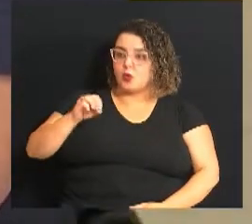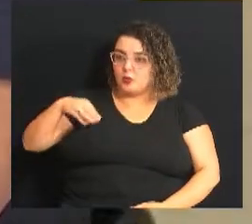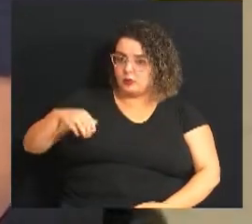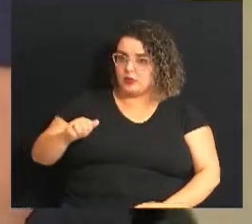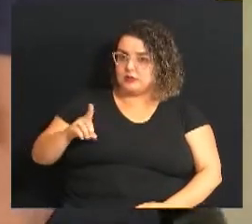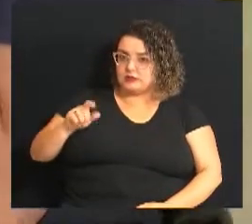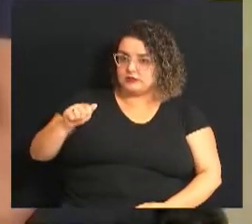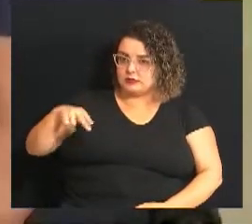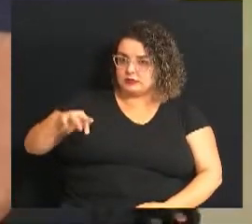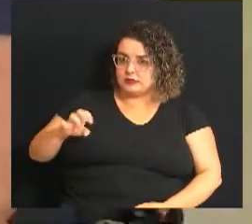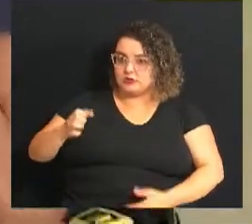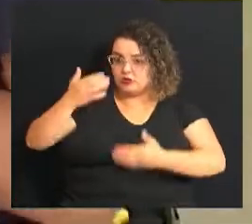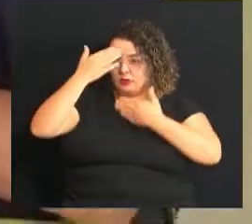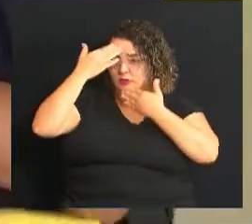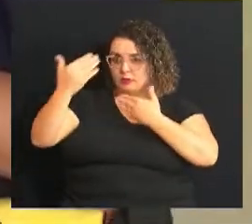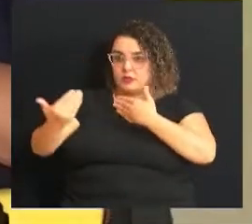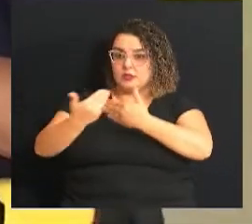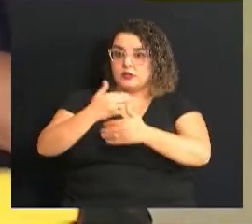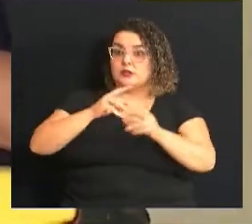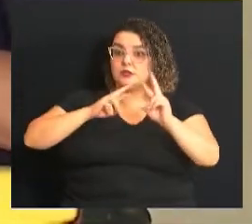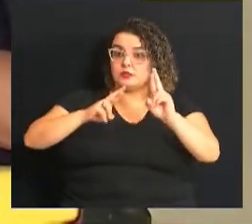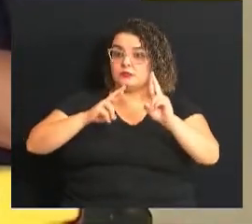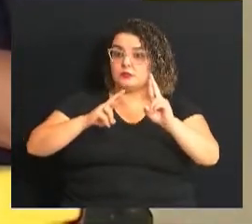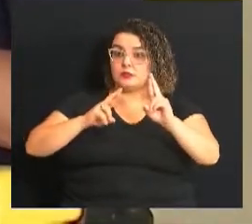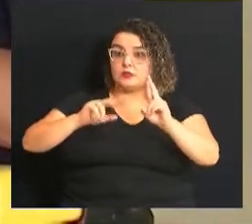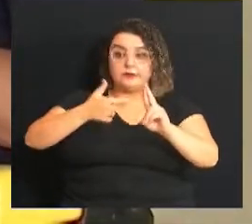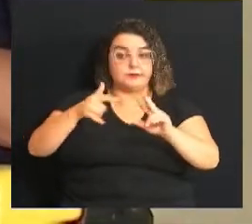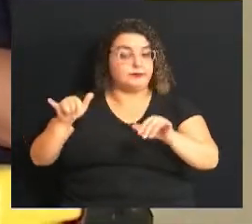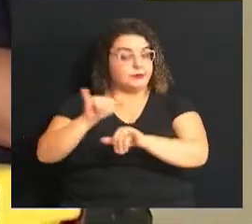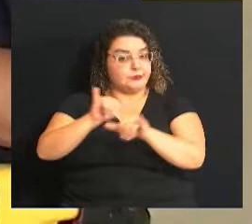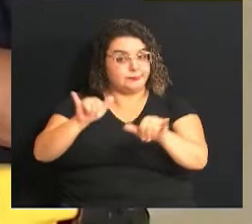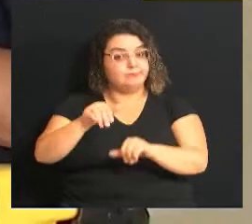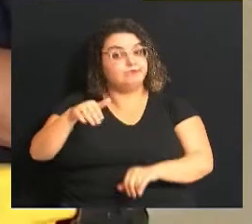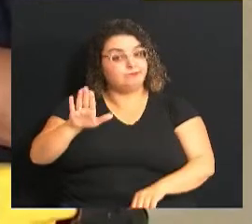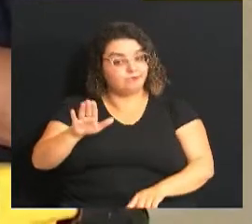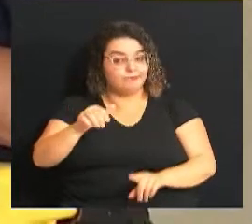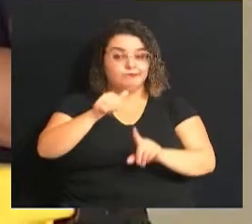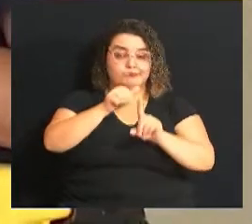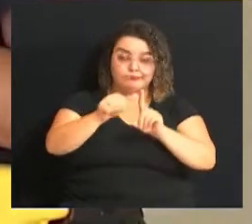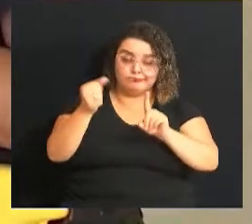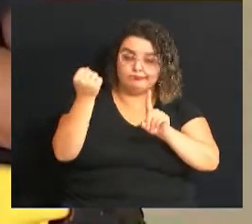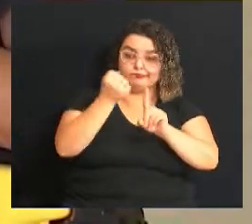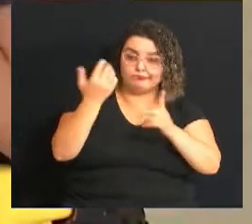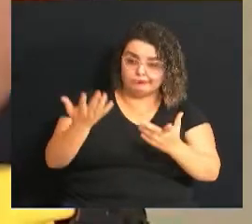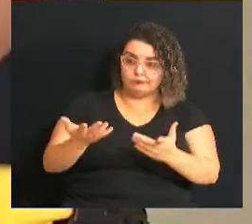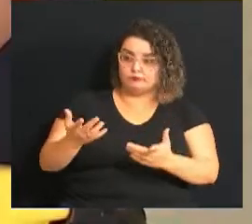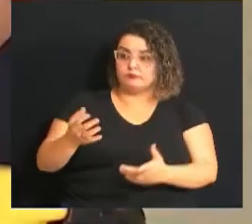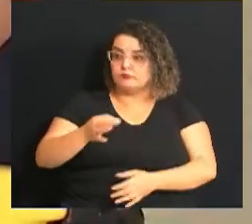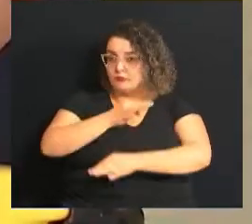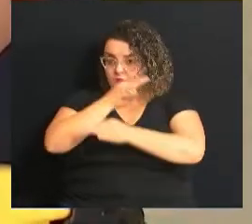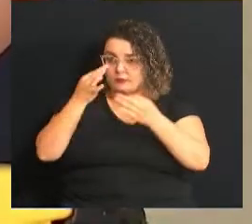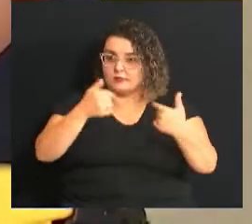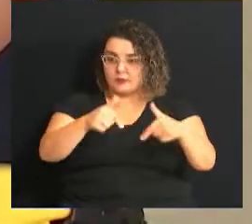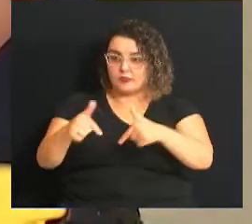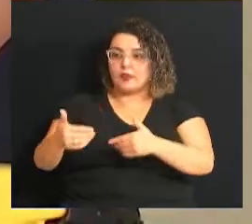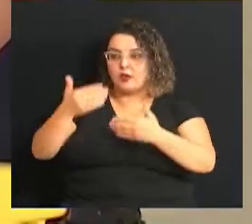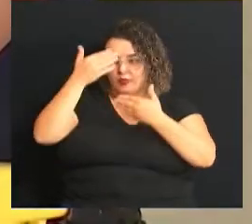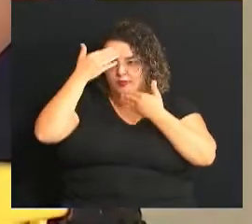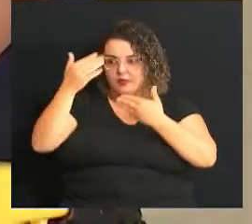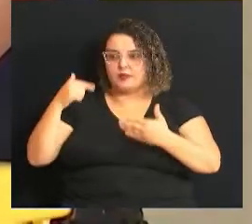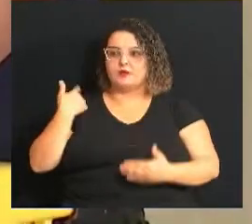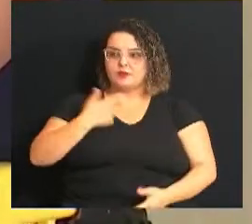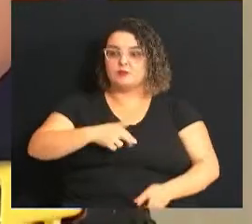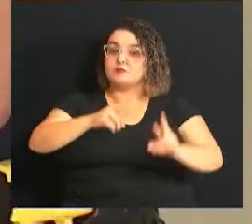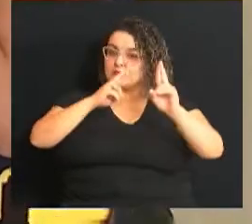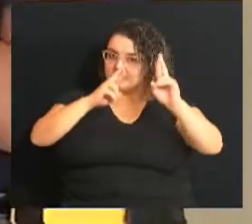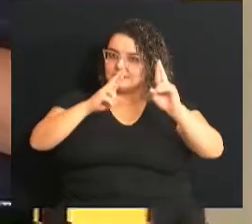sua participação. Espero que a gente não venha noticiar aqui mais casos de feminicídio. Vocês tenham um excelente trabalho. Obrigada, nós também